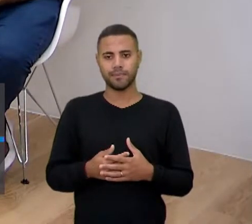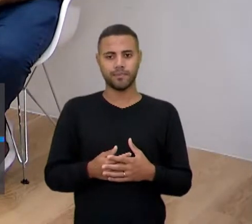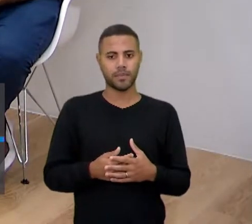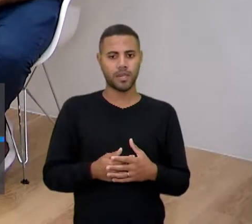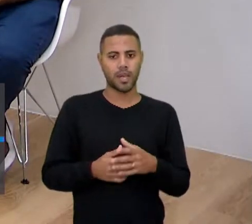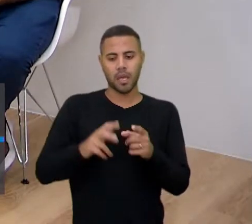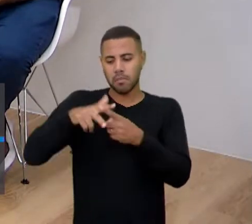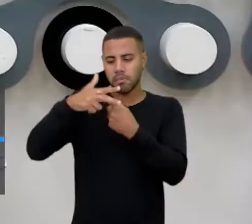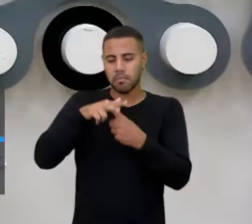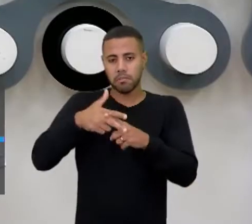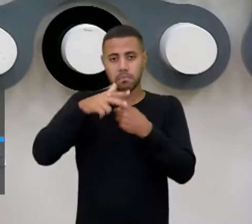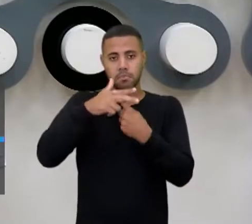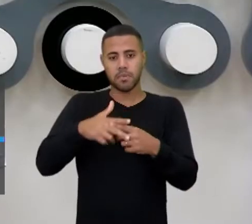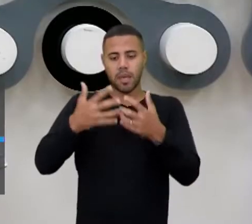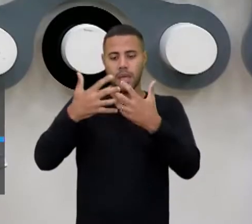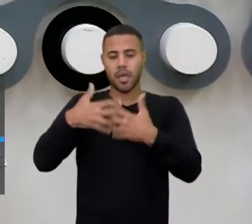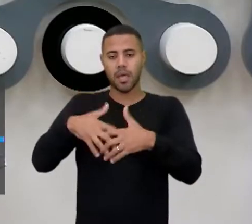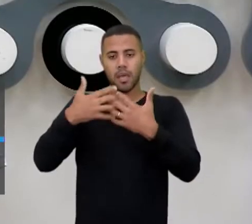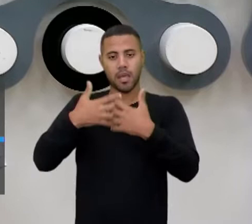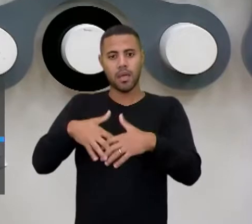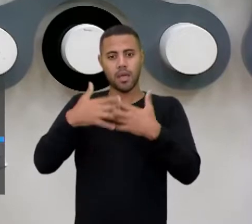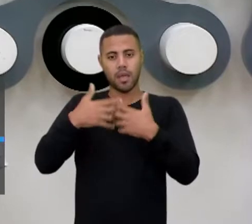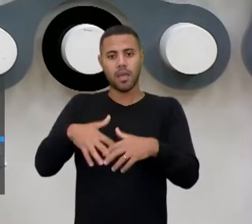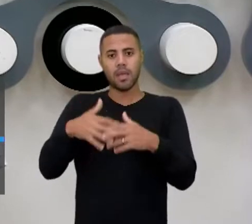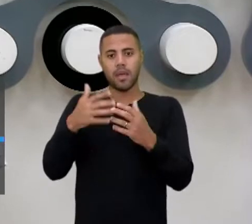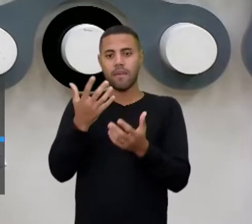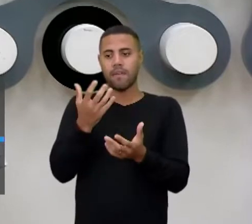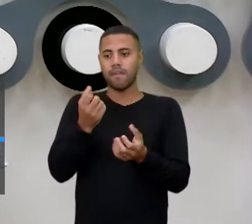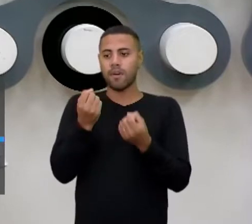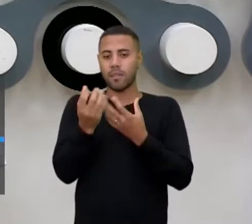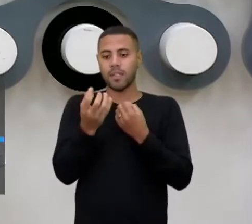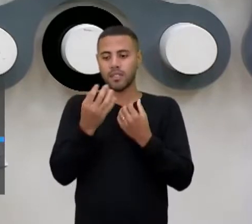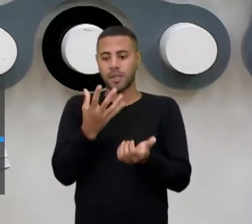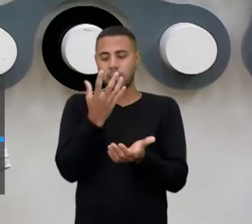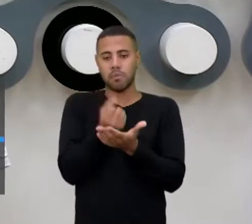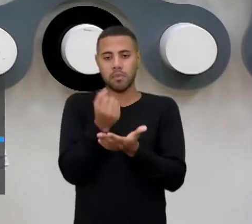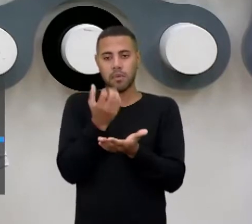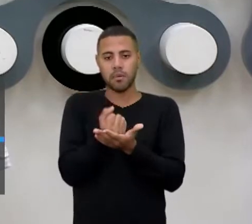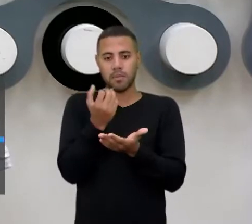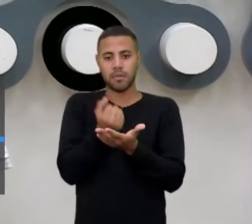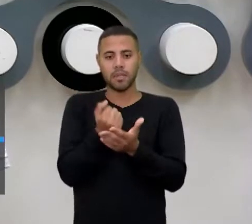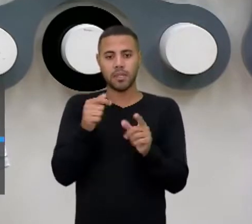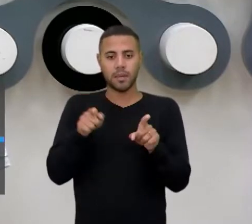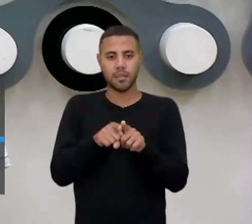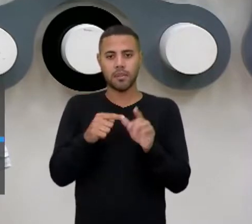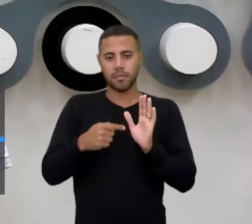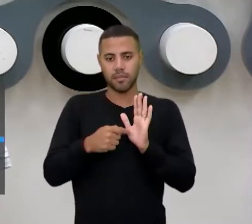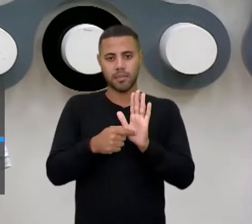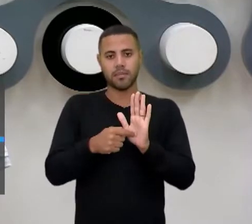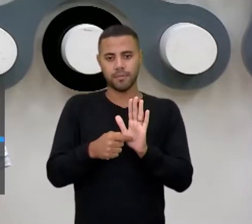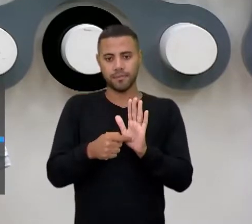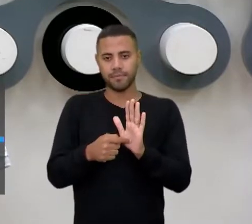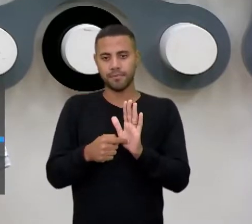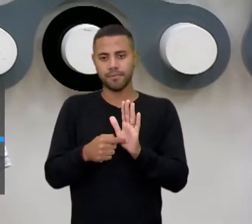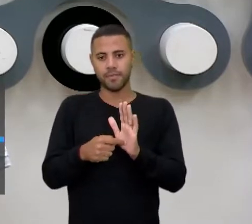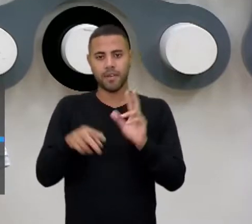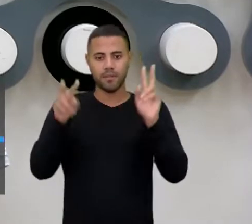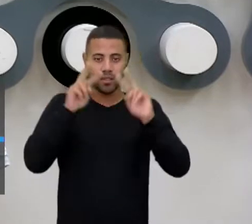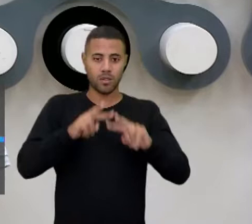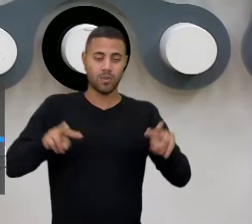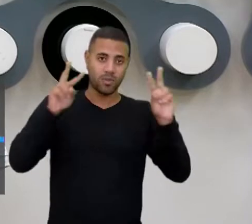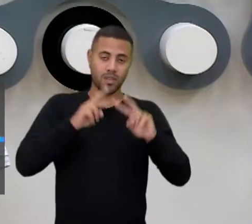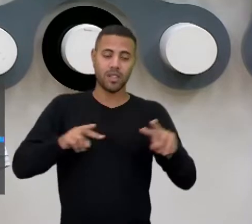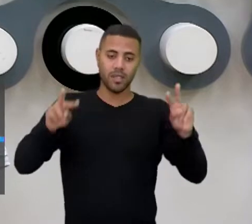que recolhe ali, faz uma seleção dos seus costumes, dos seus caminhos percorridos ali dentro do ambiente virtual e